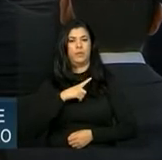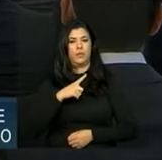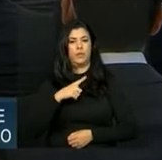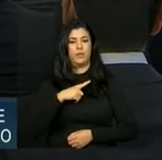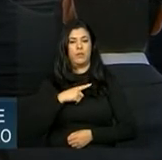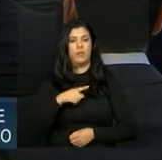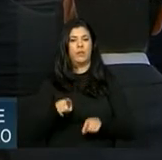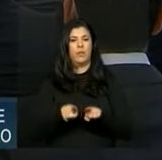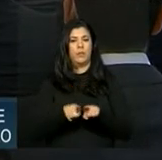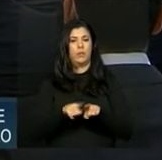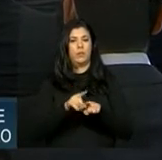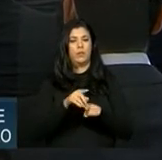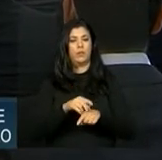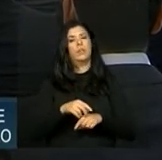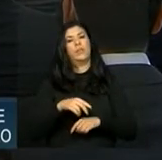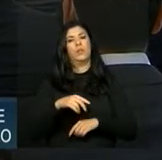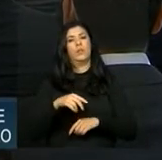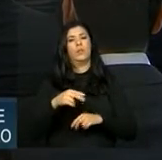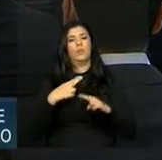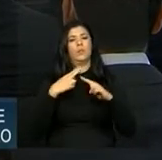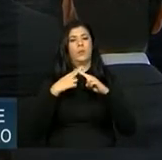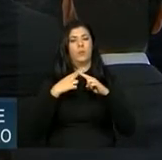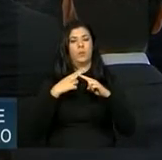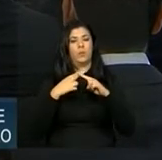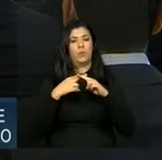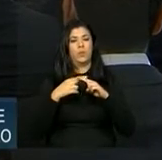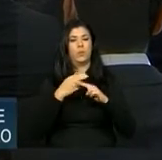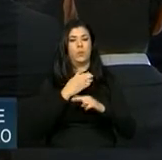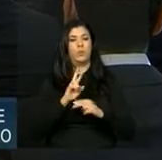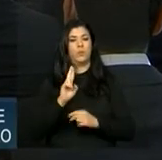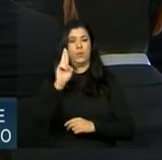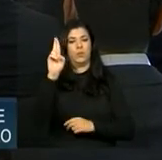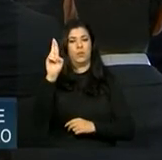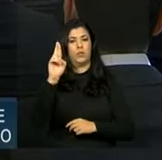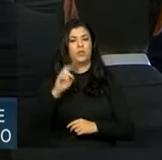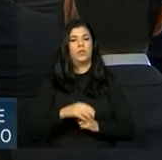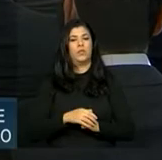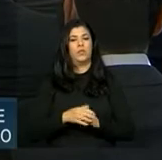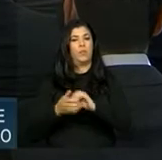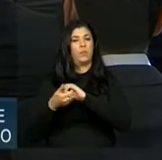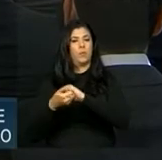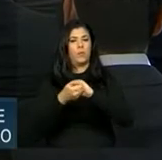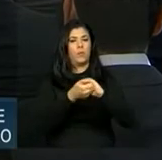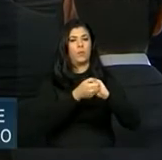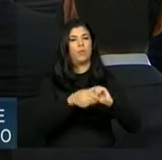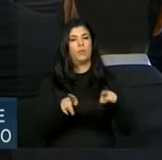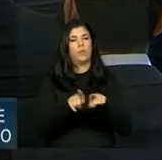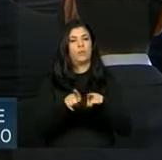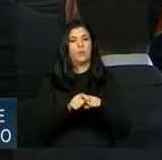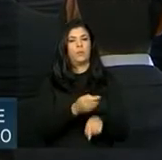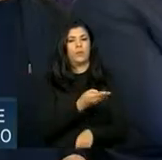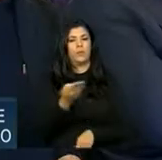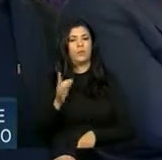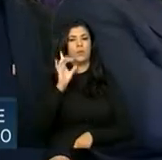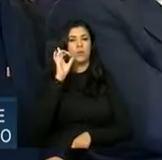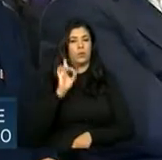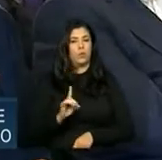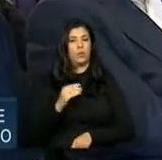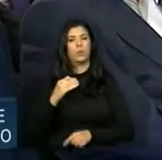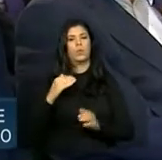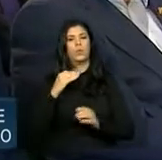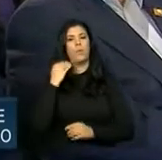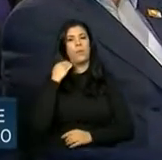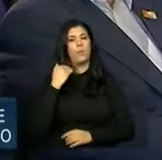vice-presidente de governo da Caixa José Carlos medalha filho complementando também aqui os diretores do